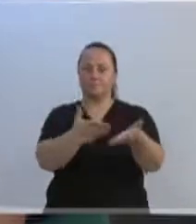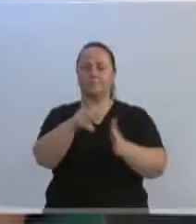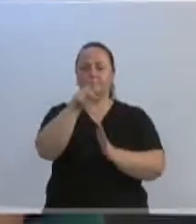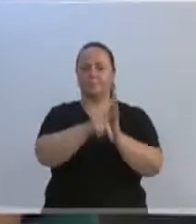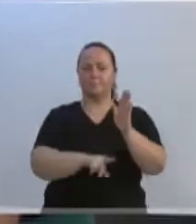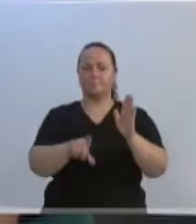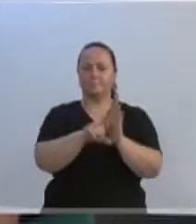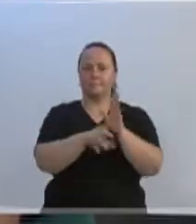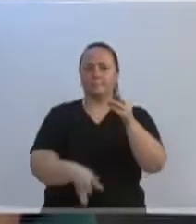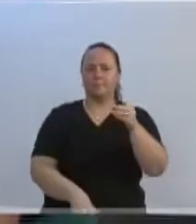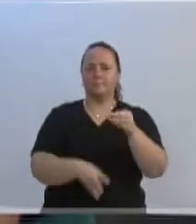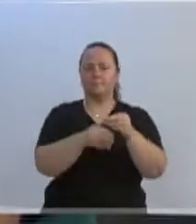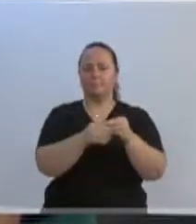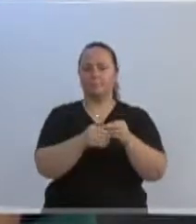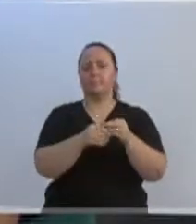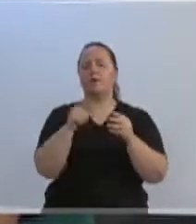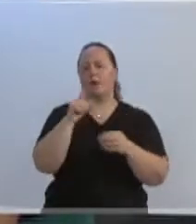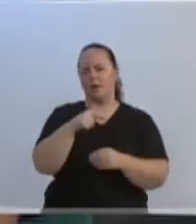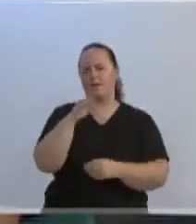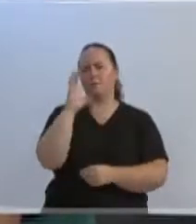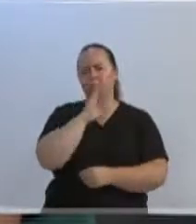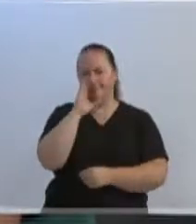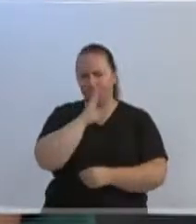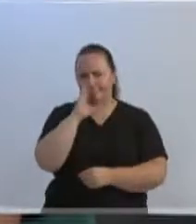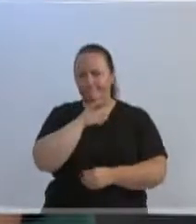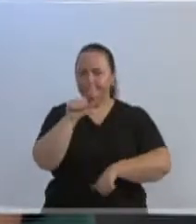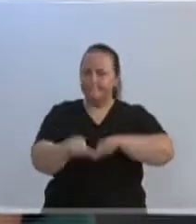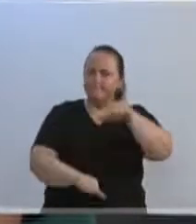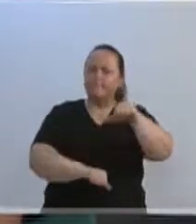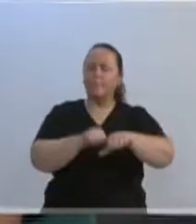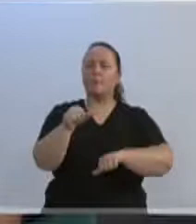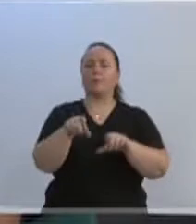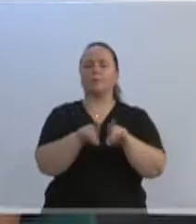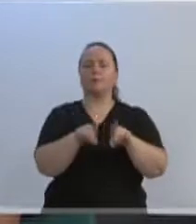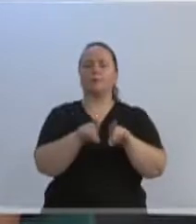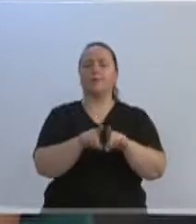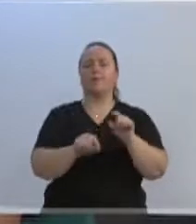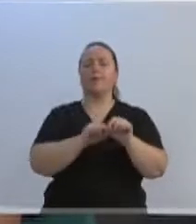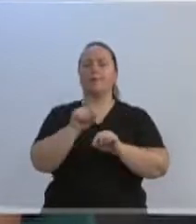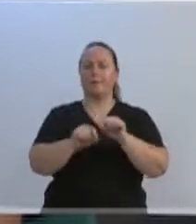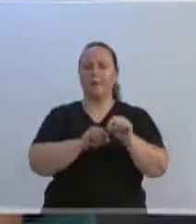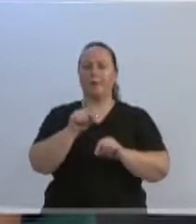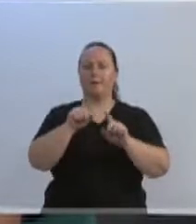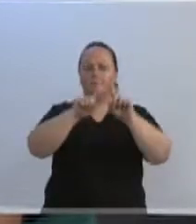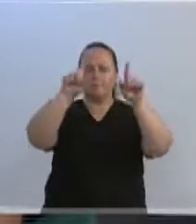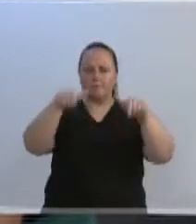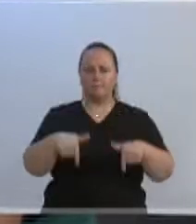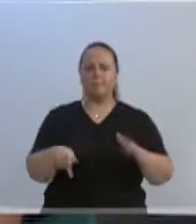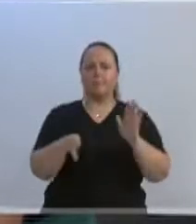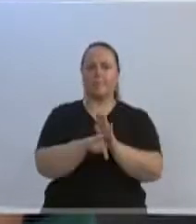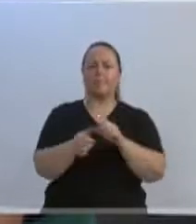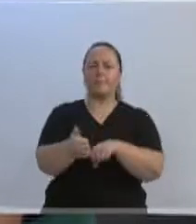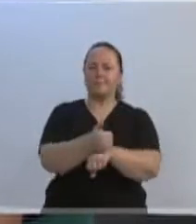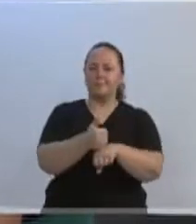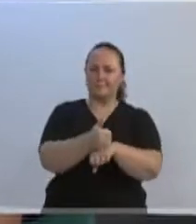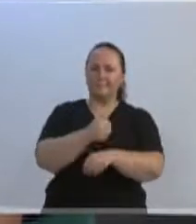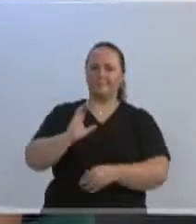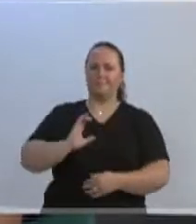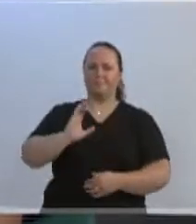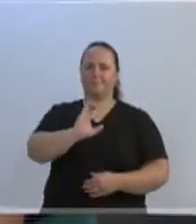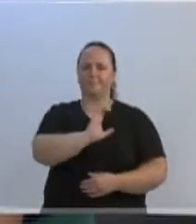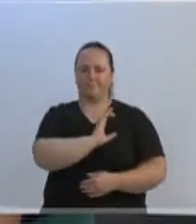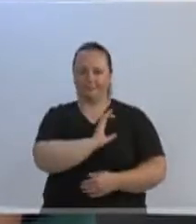em regime de urgência que altera e acrescenta quadro de funções gratificadas de